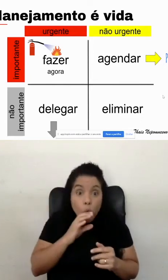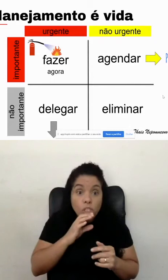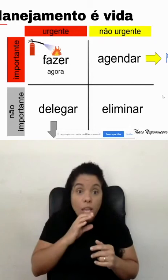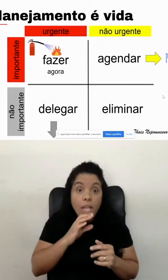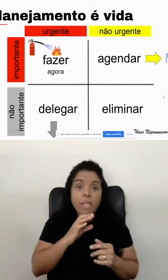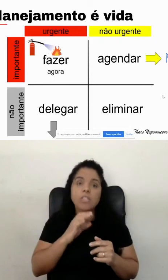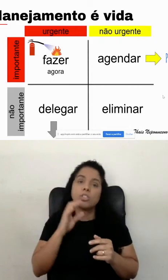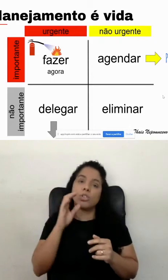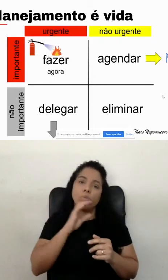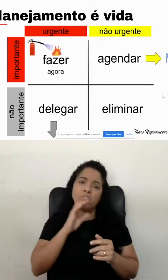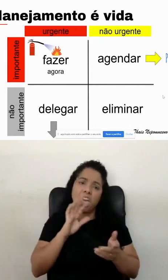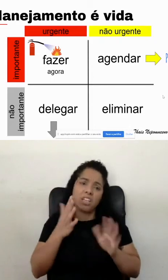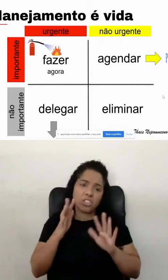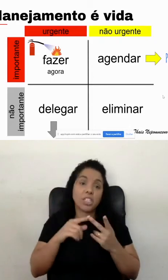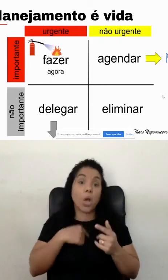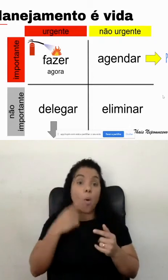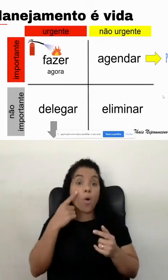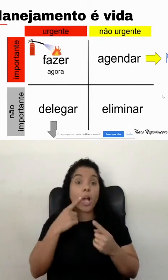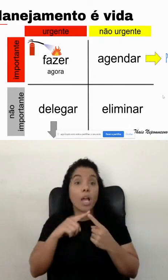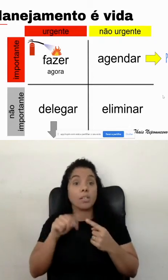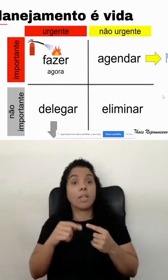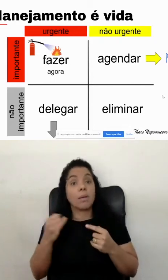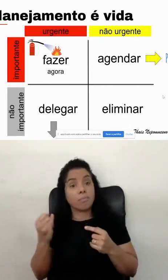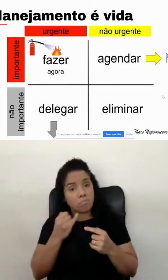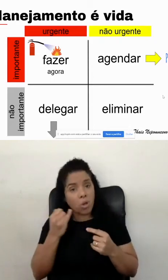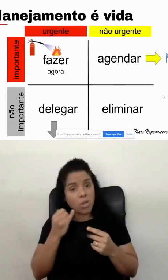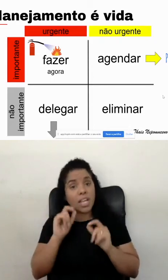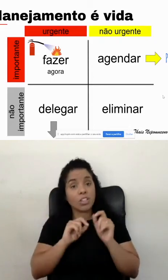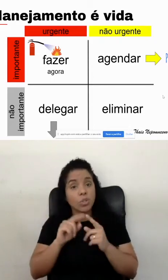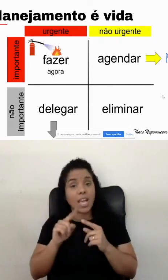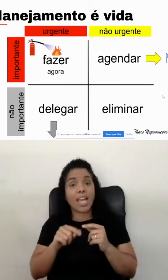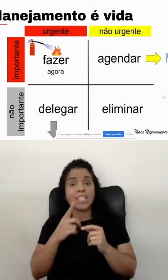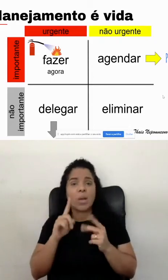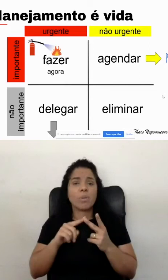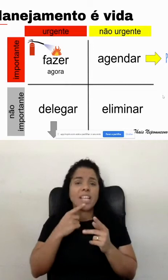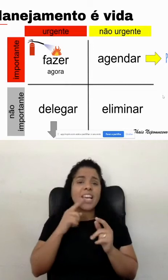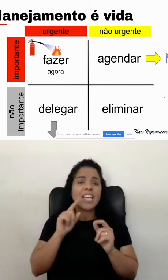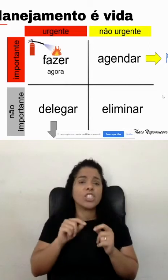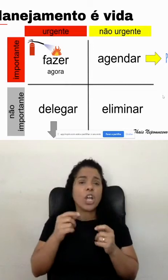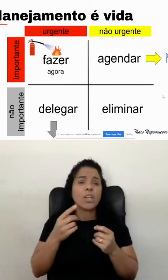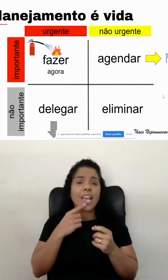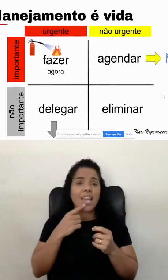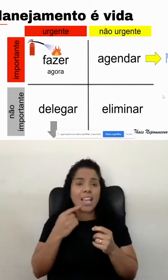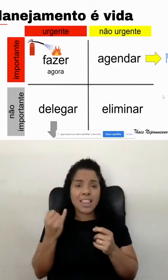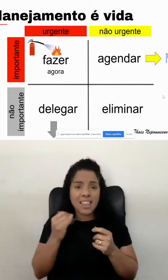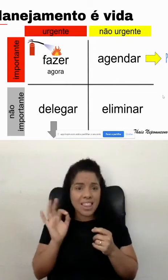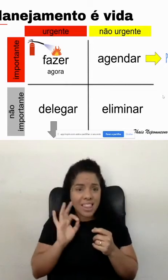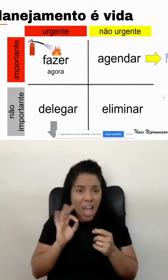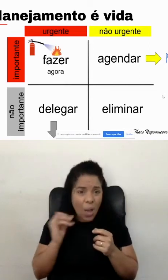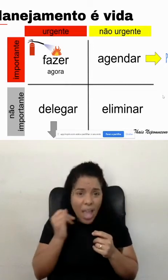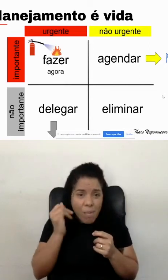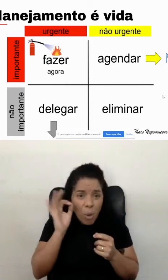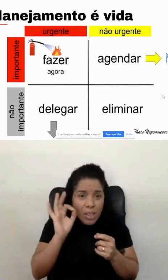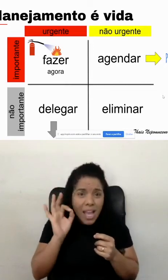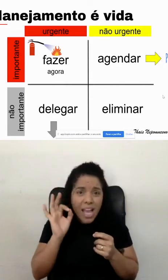aí o não importante, né? O não importante, que é urgente, eu delego para outra pessoa, já não fica